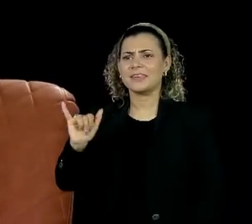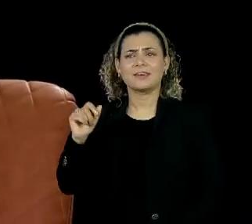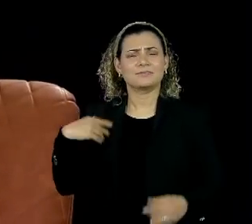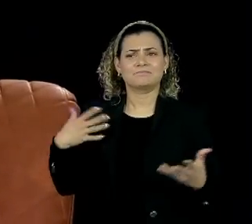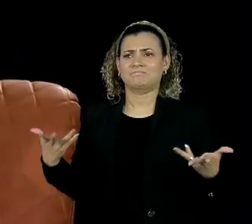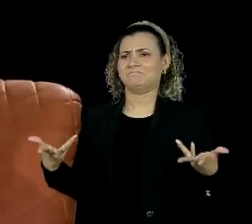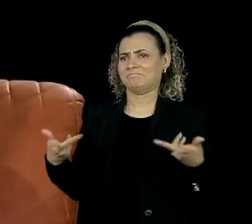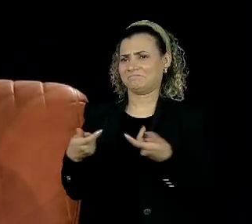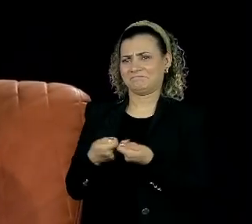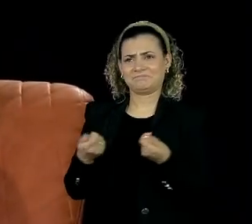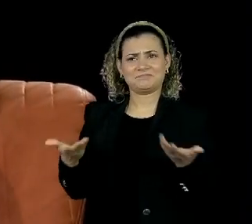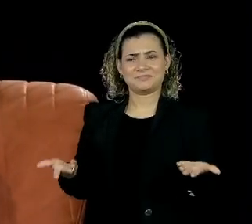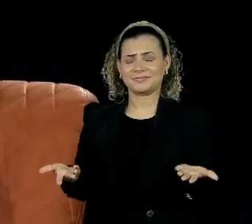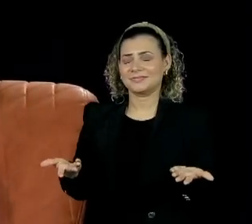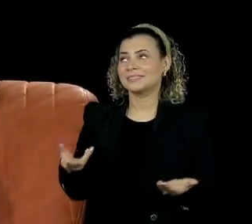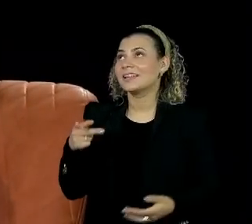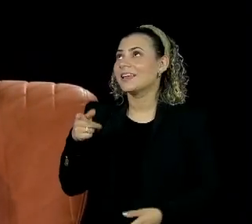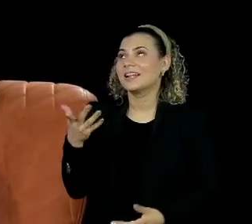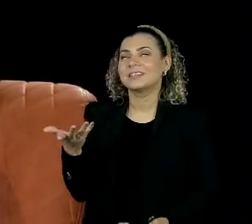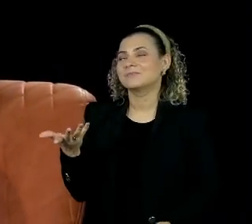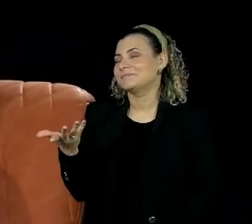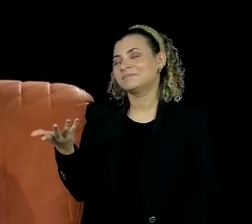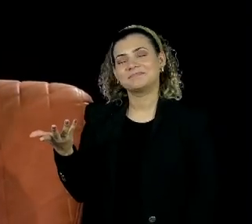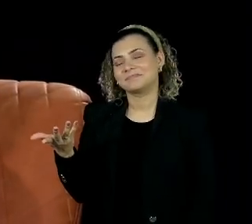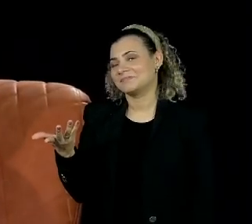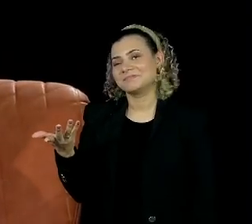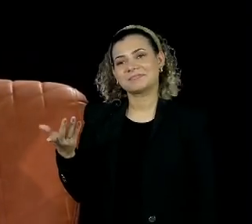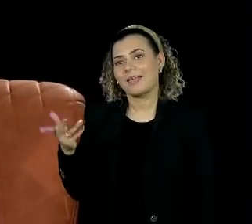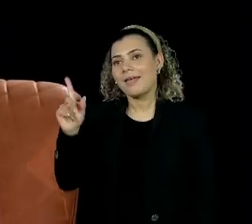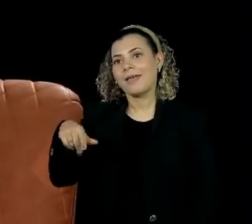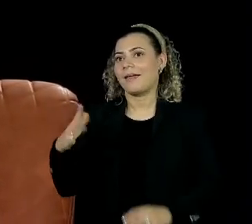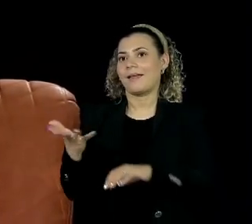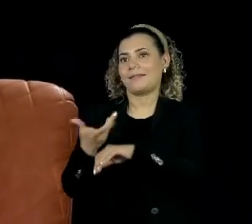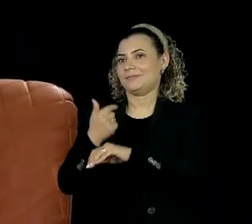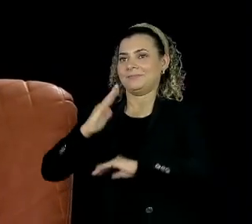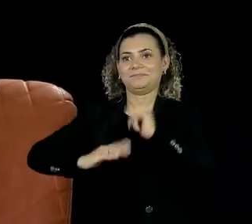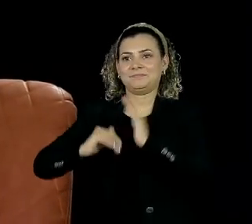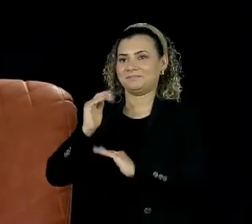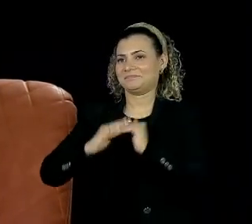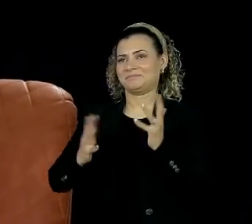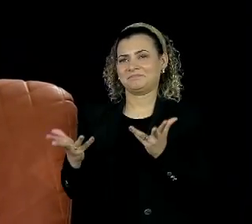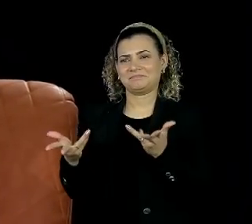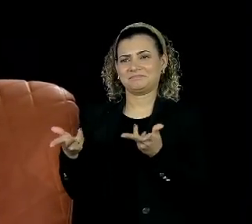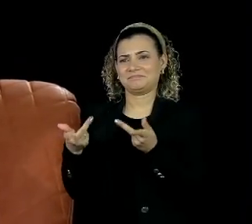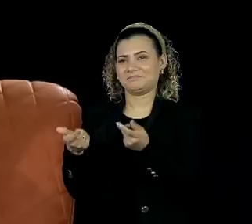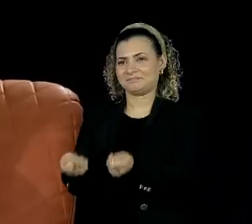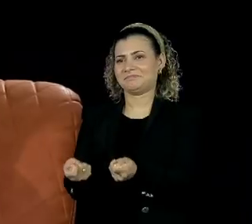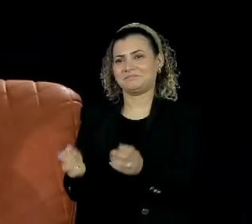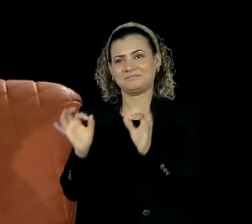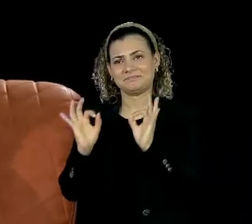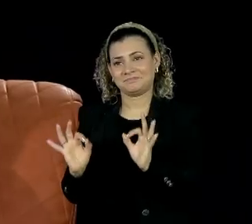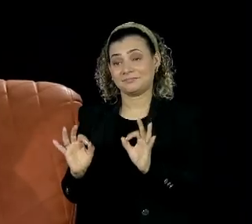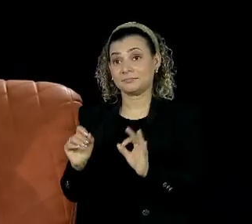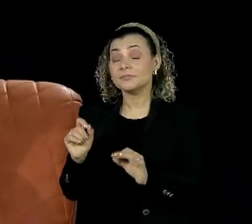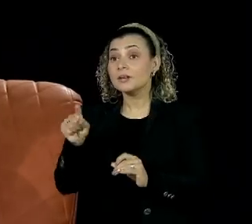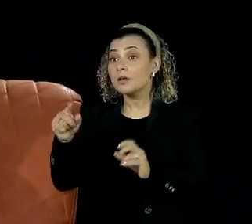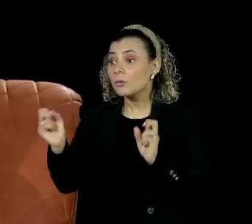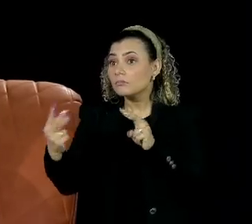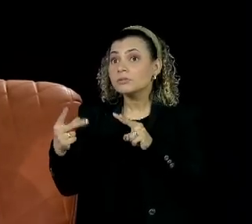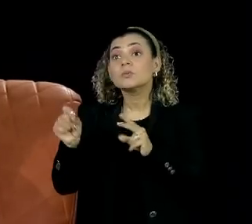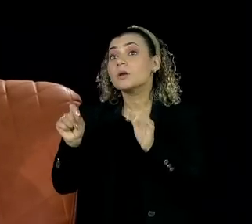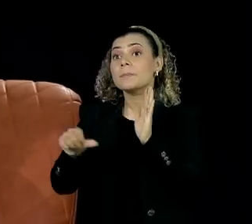gente? O Lenine é um super artista, super artista. Eu vi o Lenine na